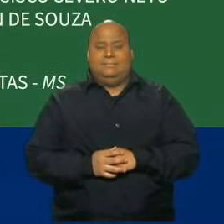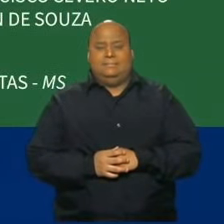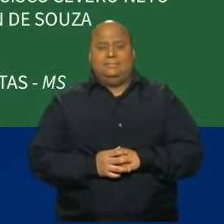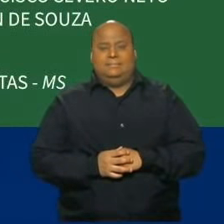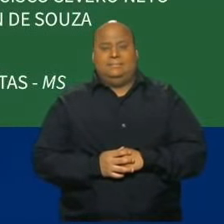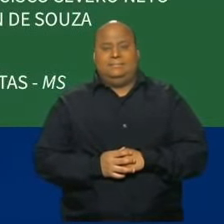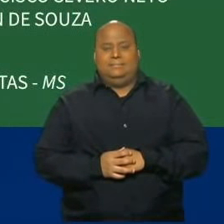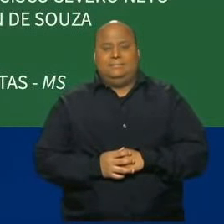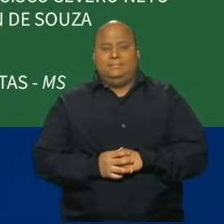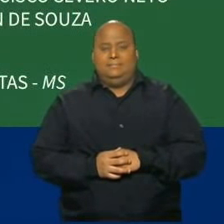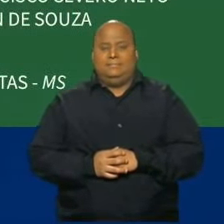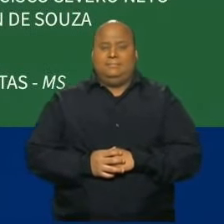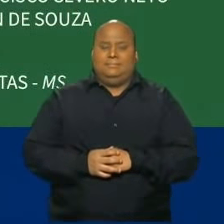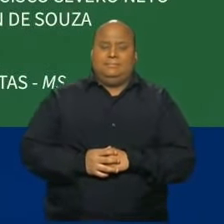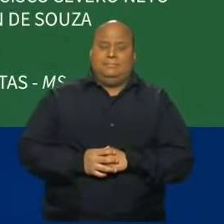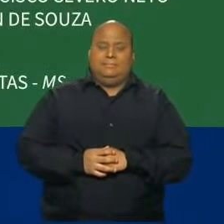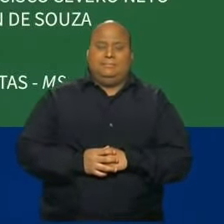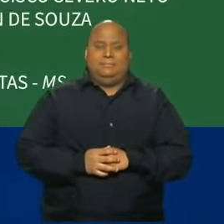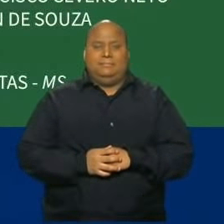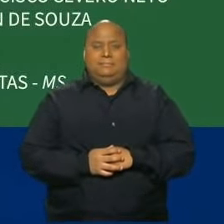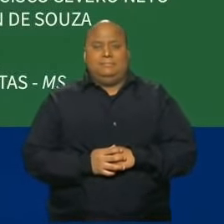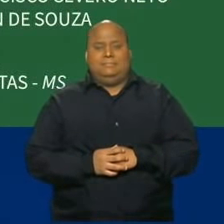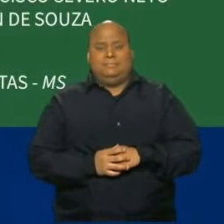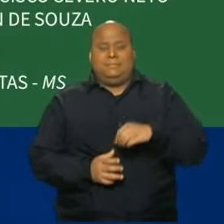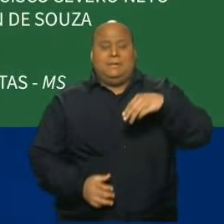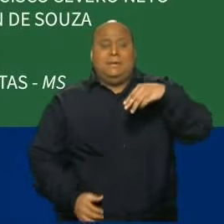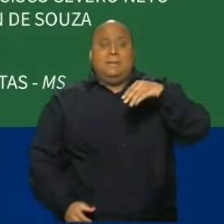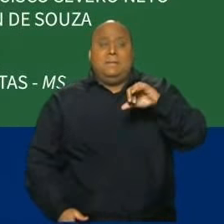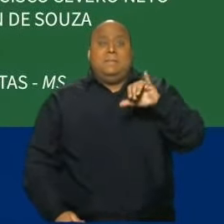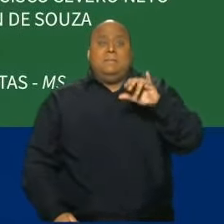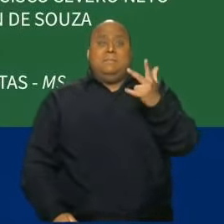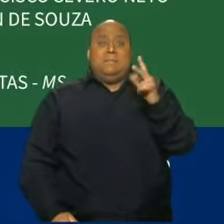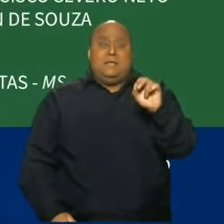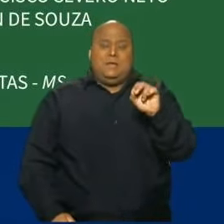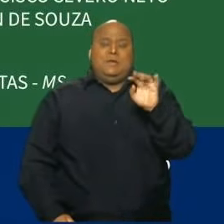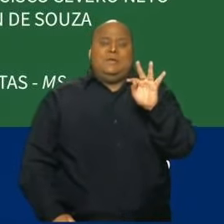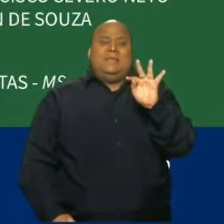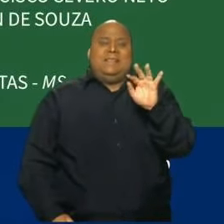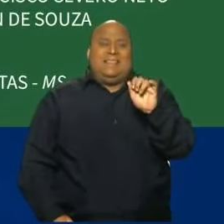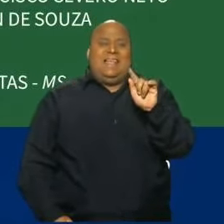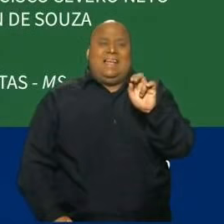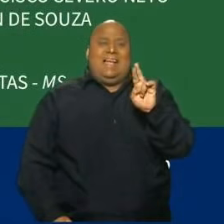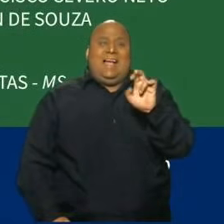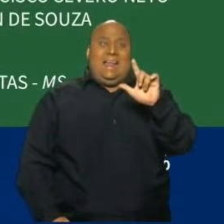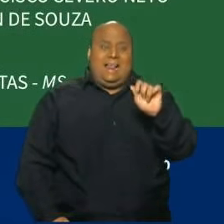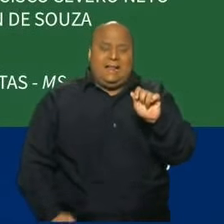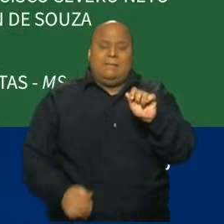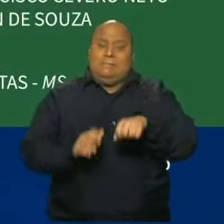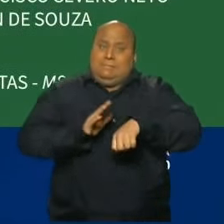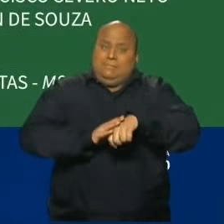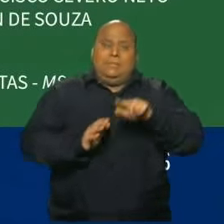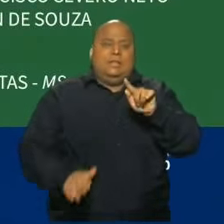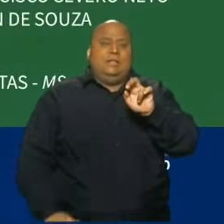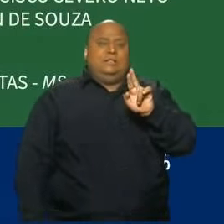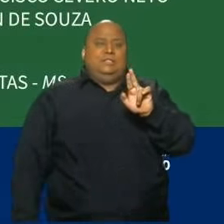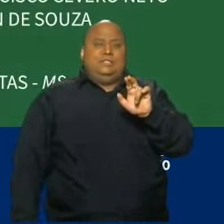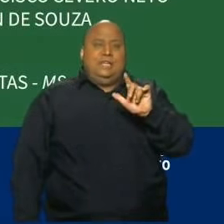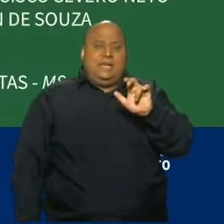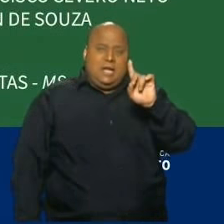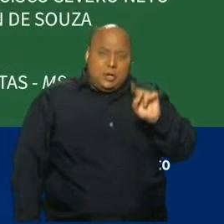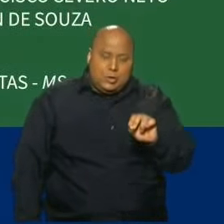Barulhinho bom. Milho Tagarela, Pique Poque. Autoria: Geraldo